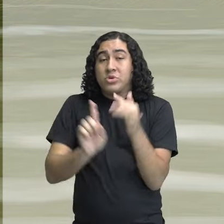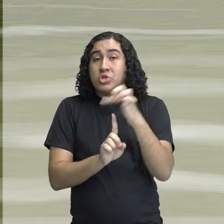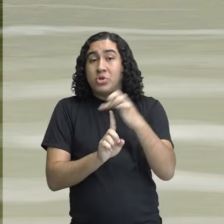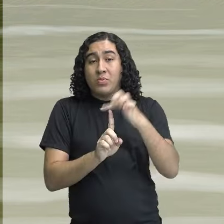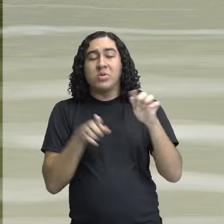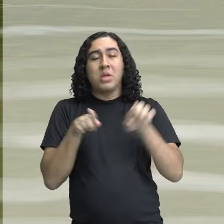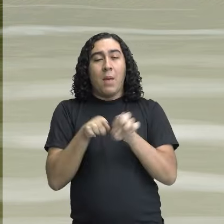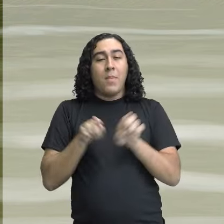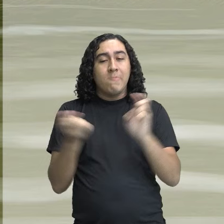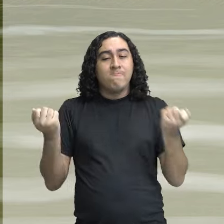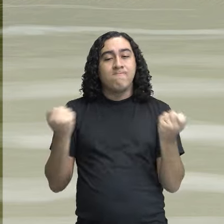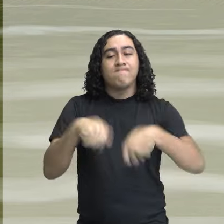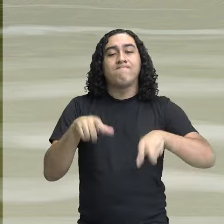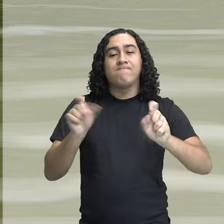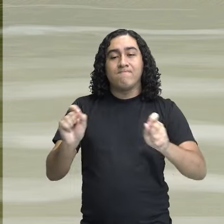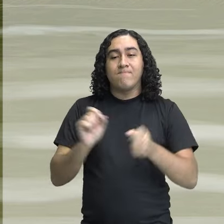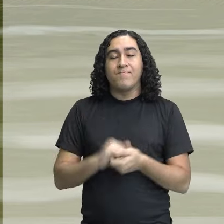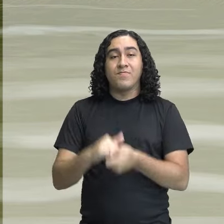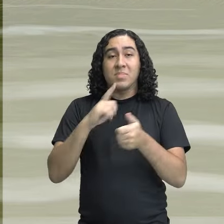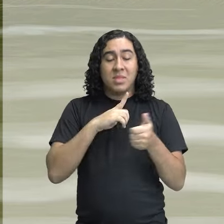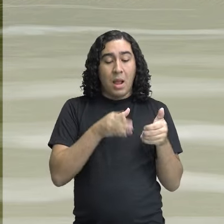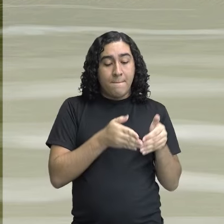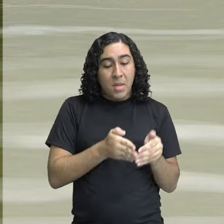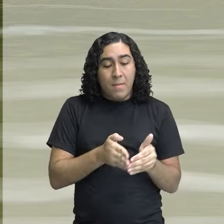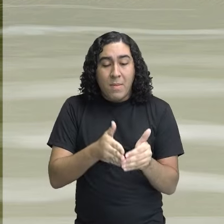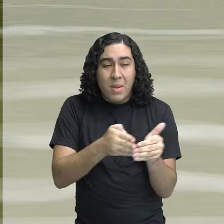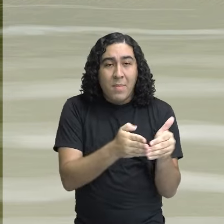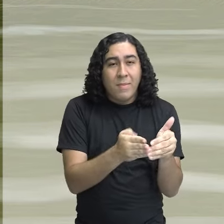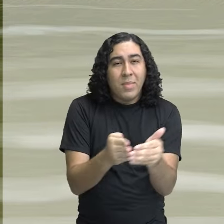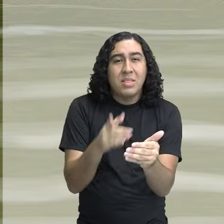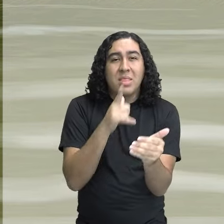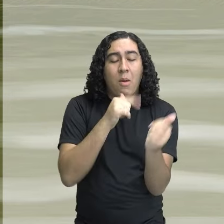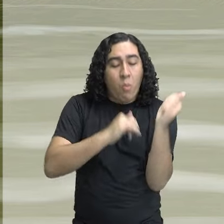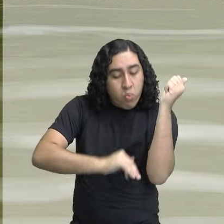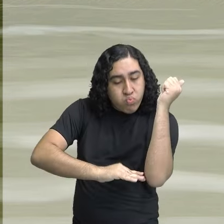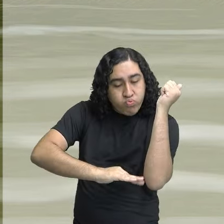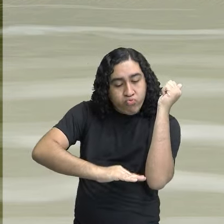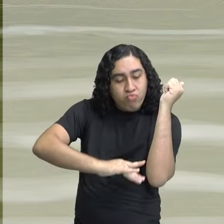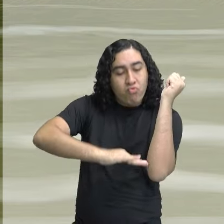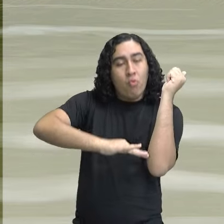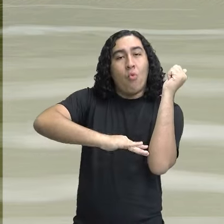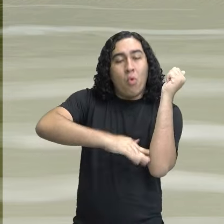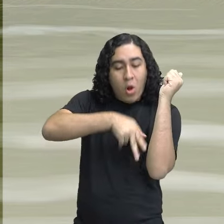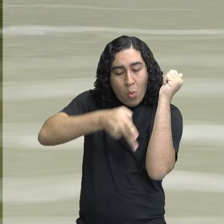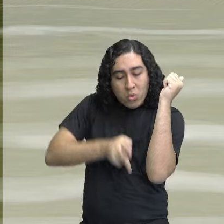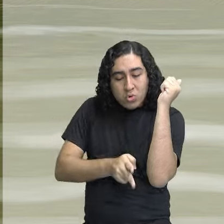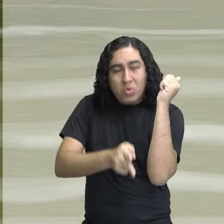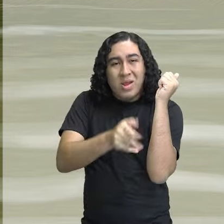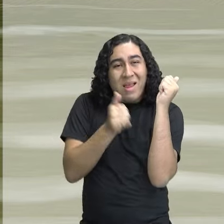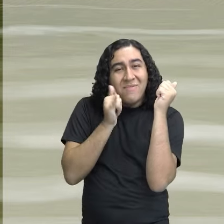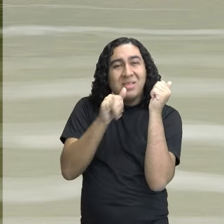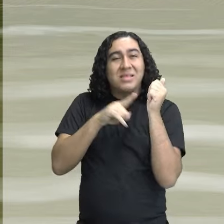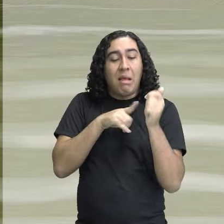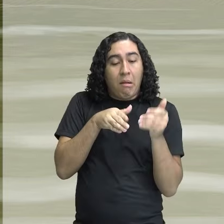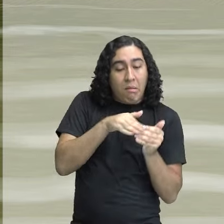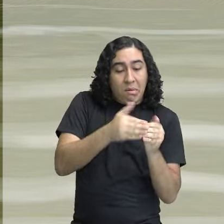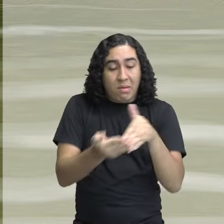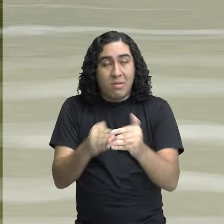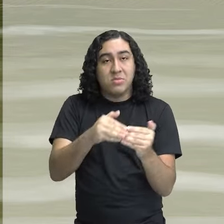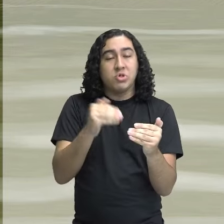também vão ser capazes de quê? De navegar sobre rasos e garapés, não tendo ali, ficando no barranco, né, ou